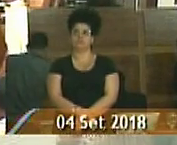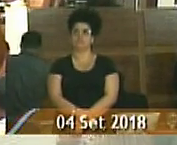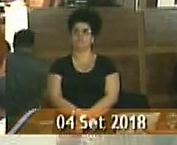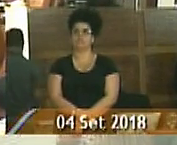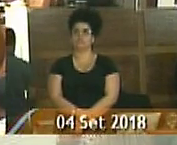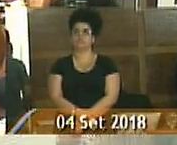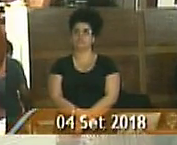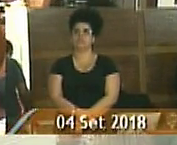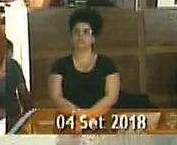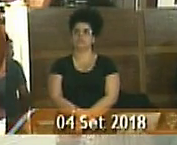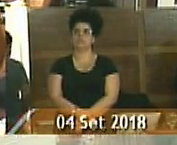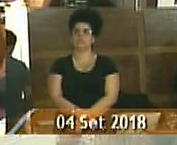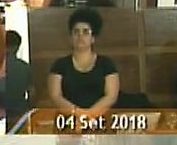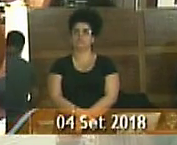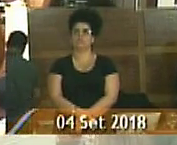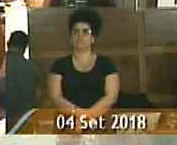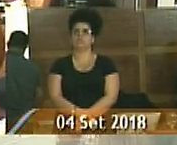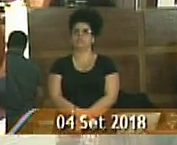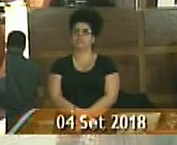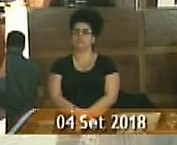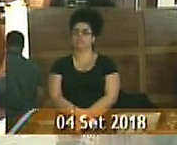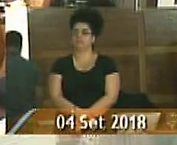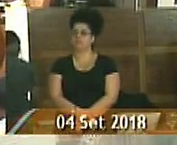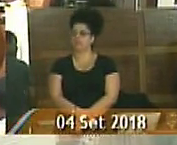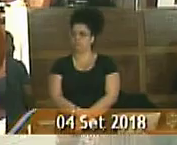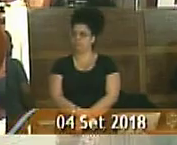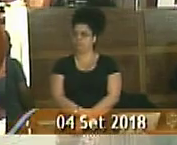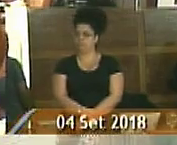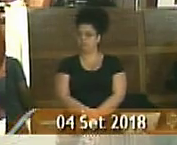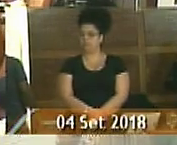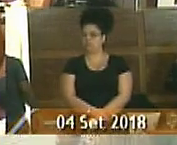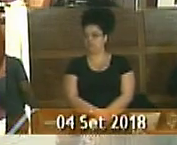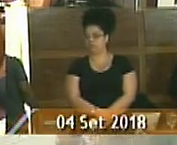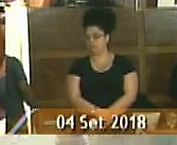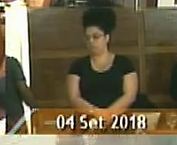Bom dia, tem uma sessão aqui, cara. Foi. Tá moto.